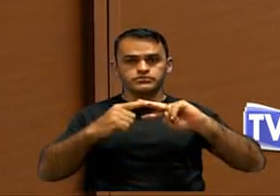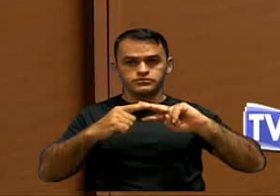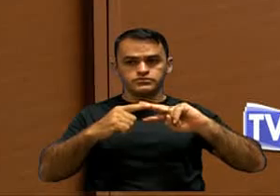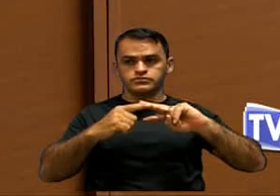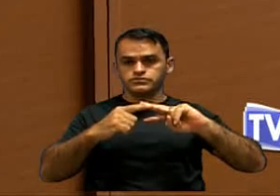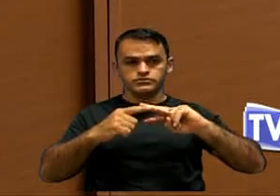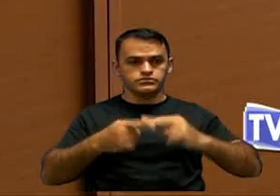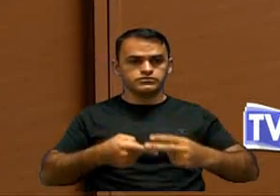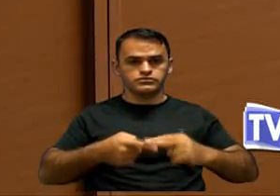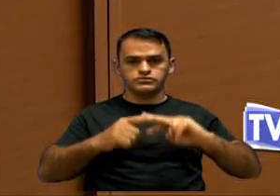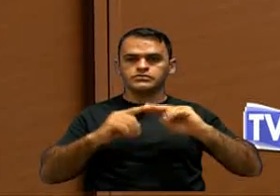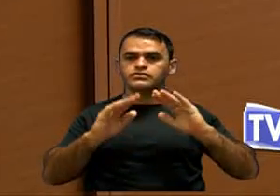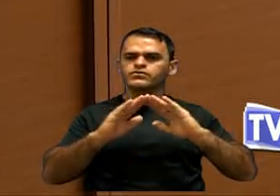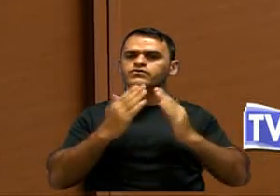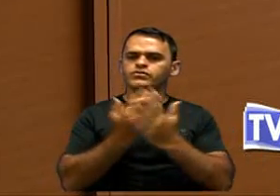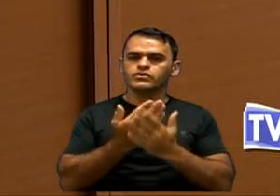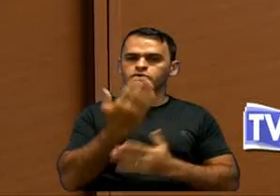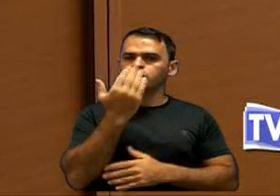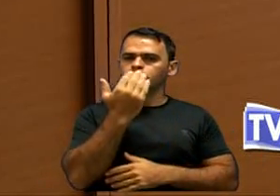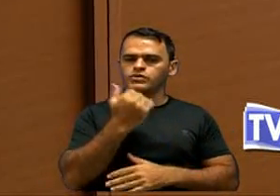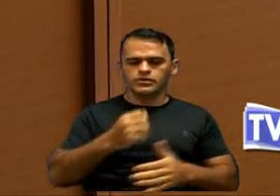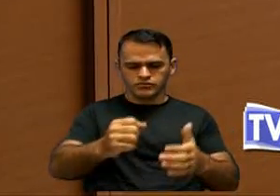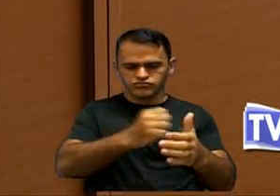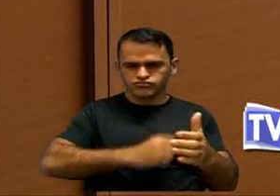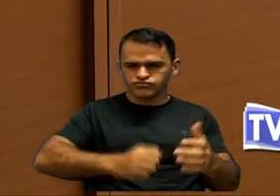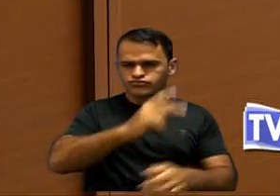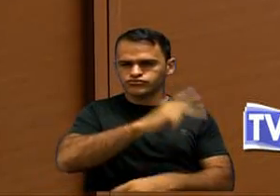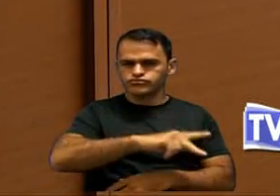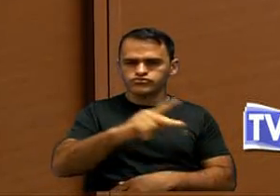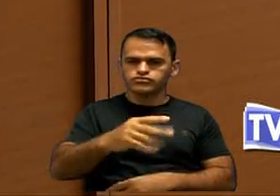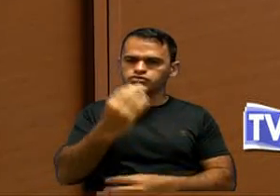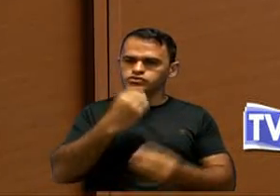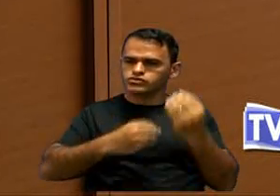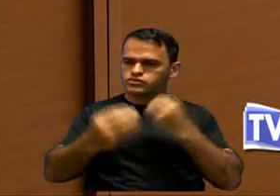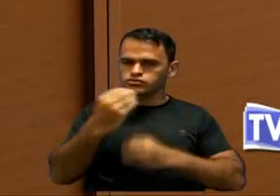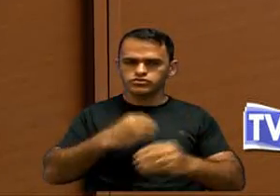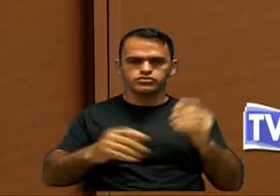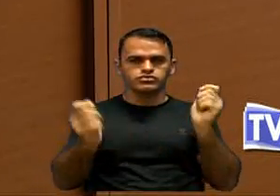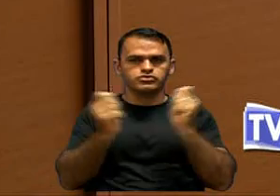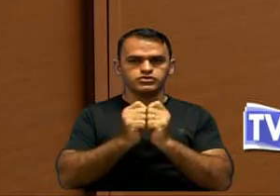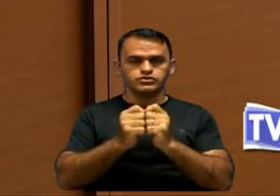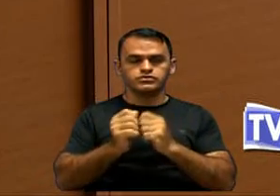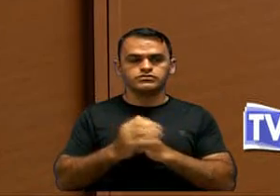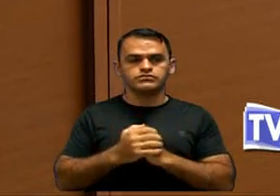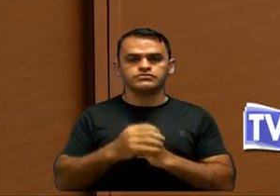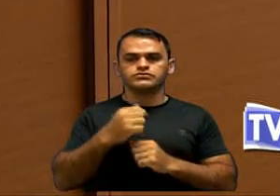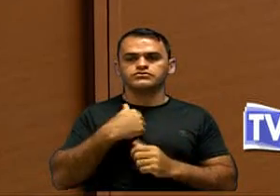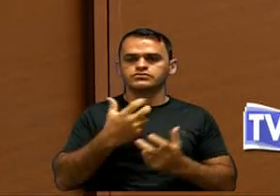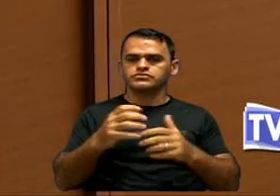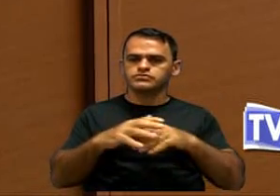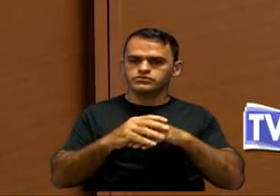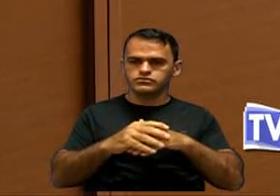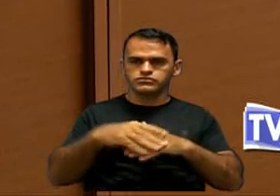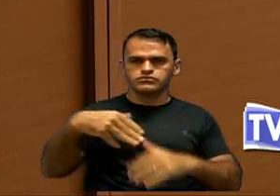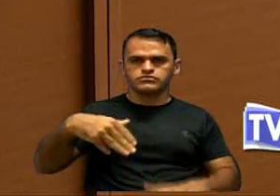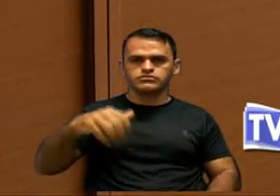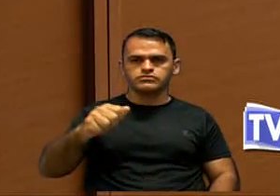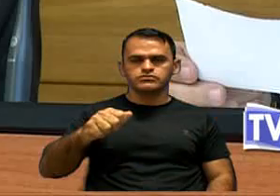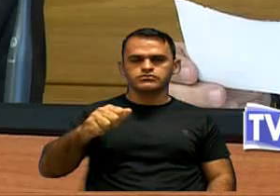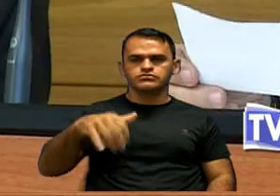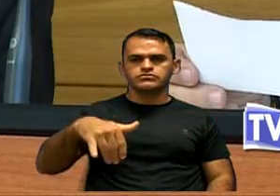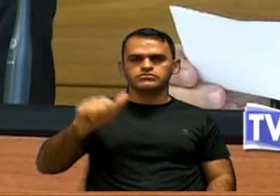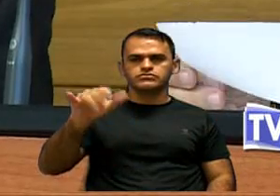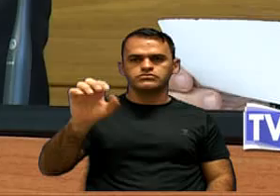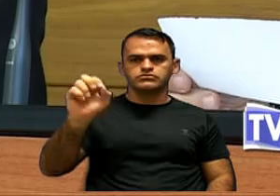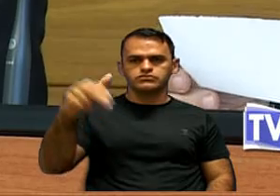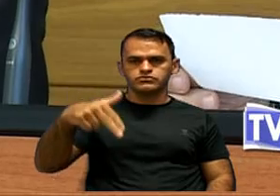merenda em relação aos professores poderem participar. Eu queria cumprimentar o Maicon Costa, que é vereador